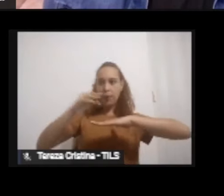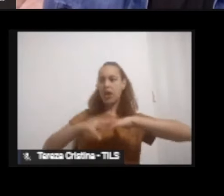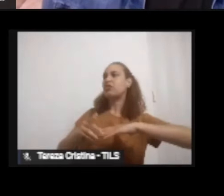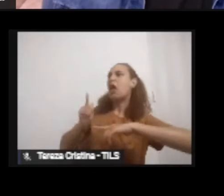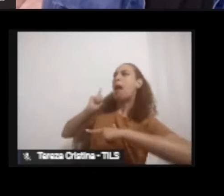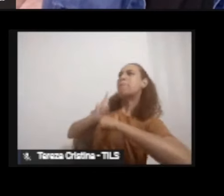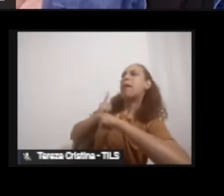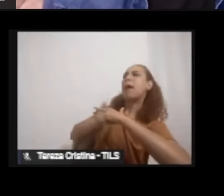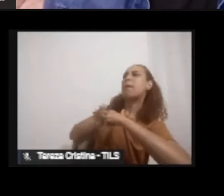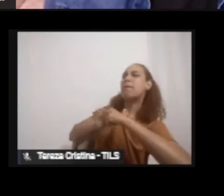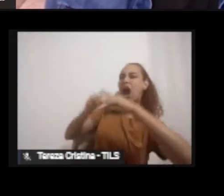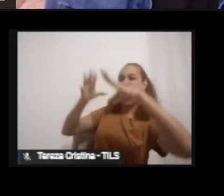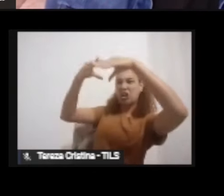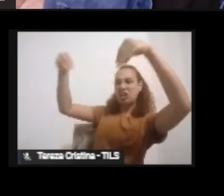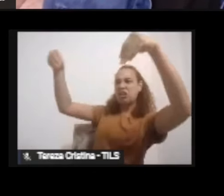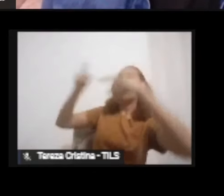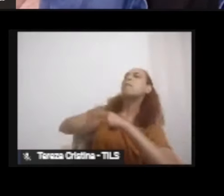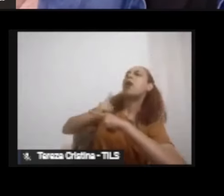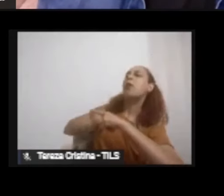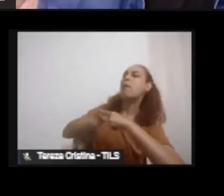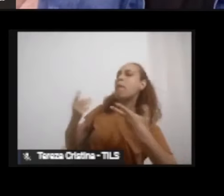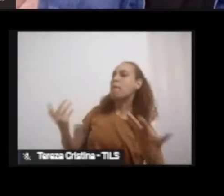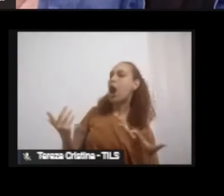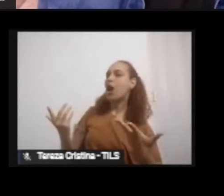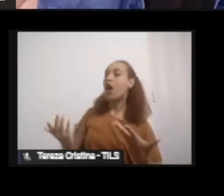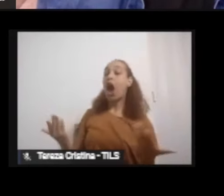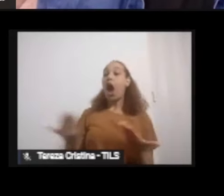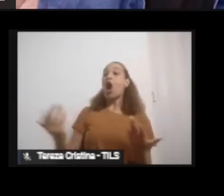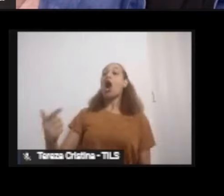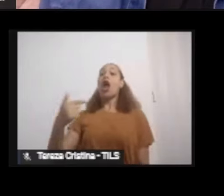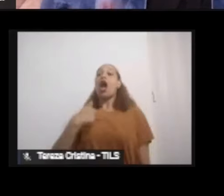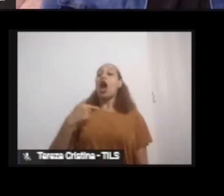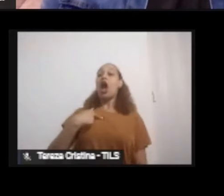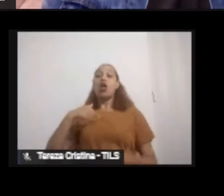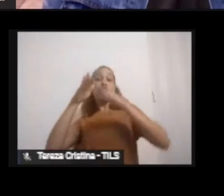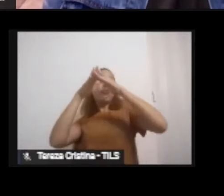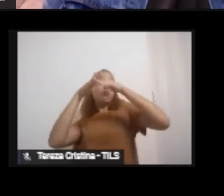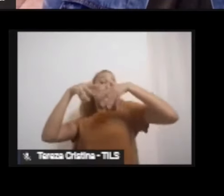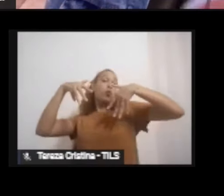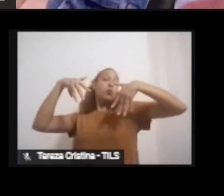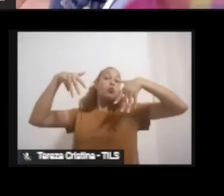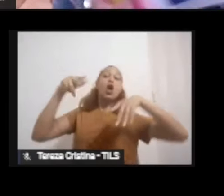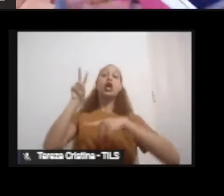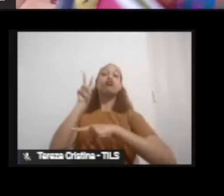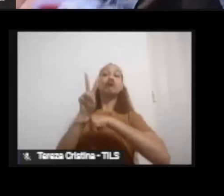banheiro. Disse que a partir de agora seria o segurança particular do chuveiro.